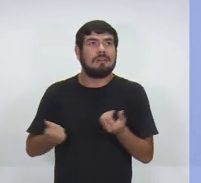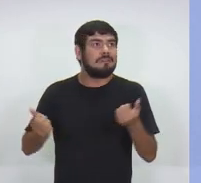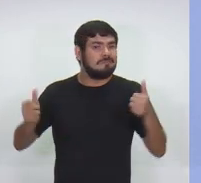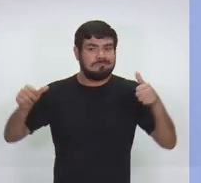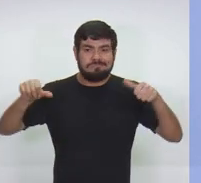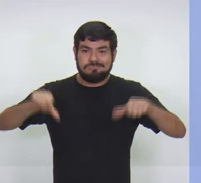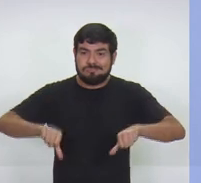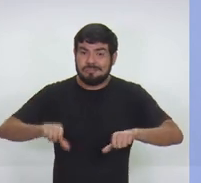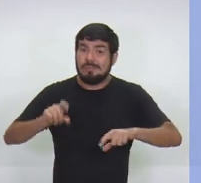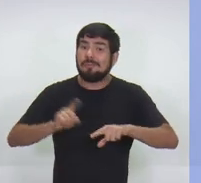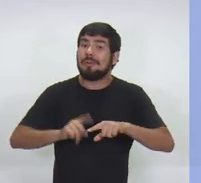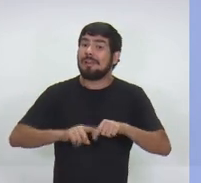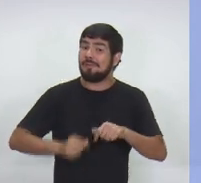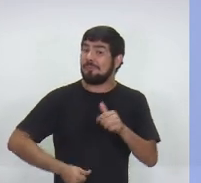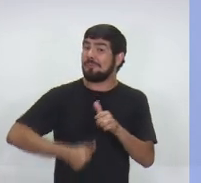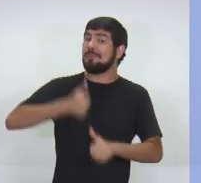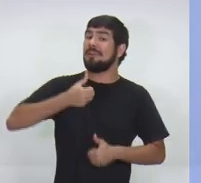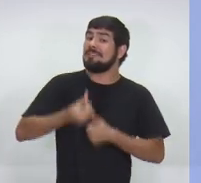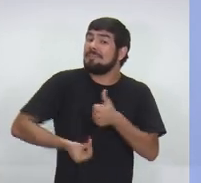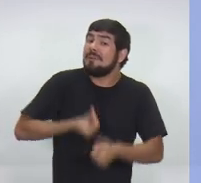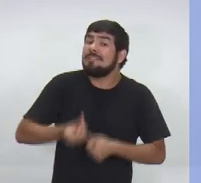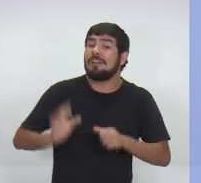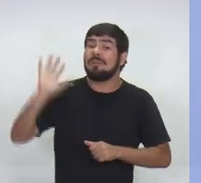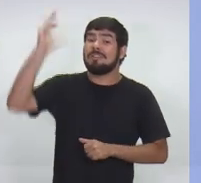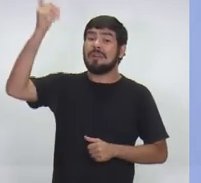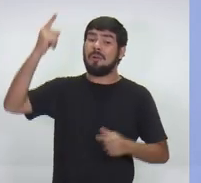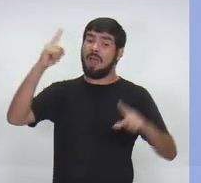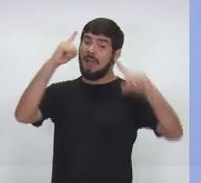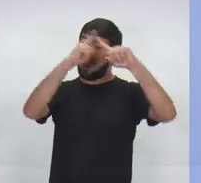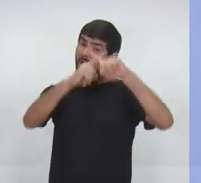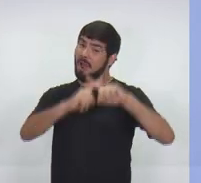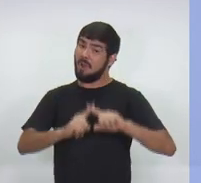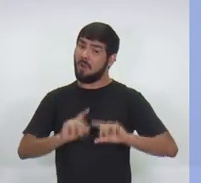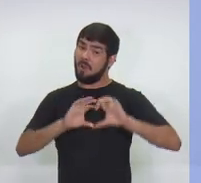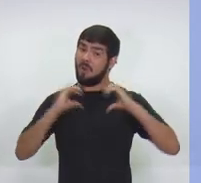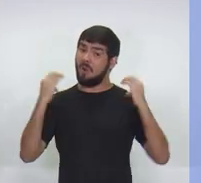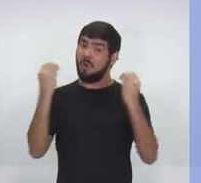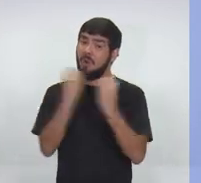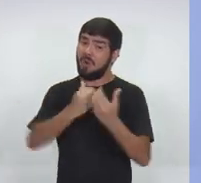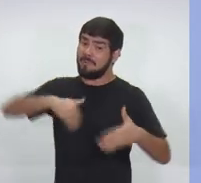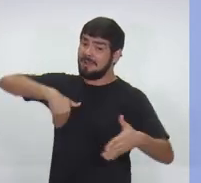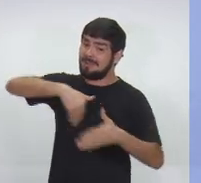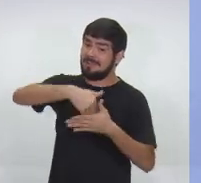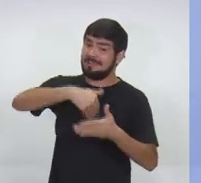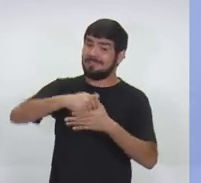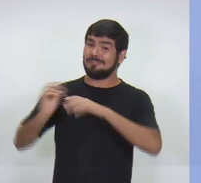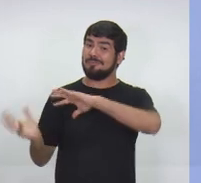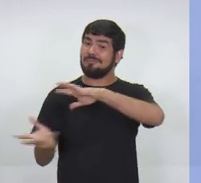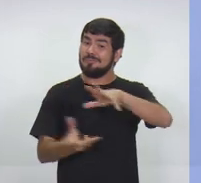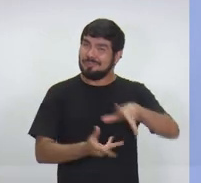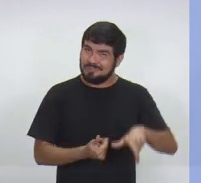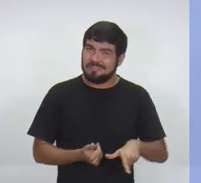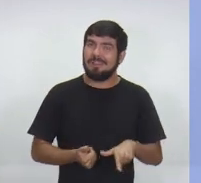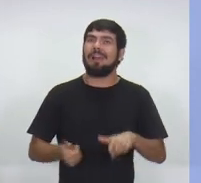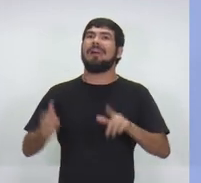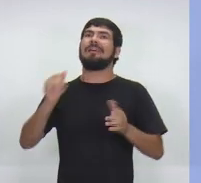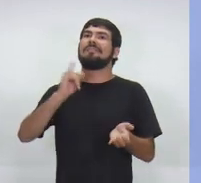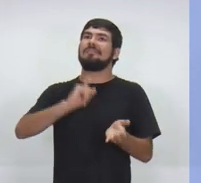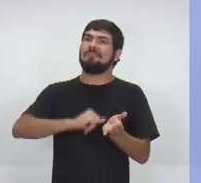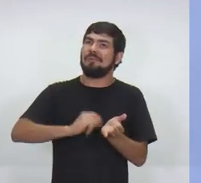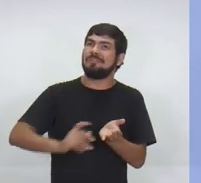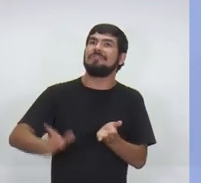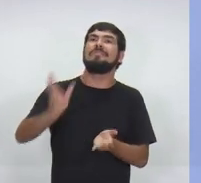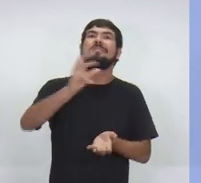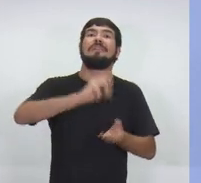o primeiro semestre a copa do mundo aí houve um aumento de arrecadação ea equipe econômica dele ele